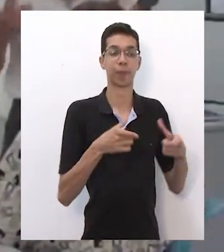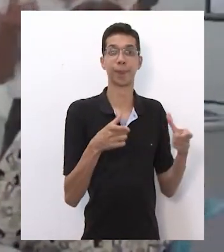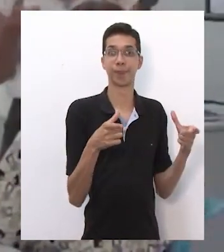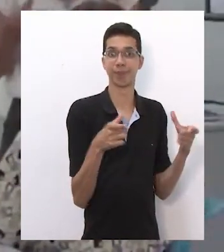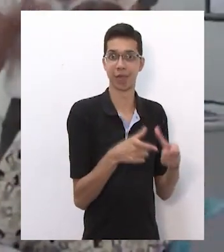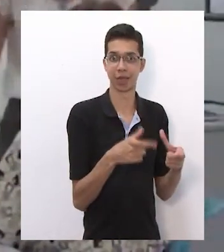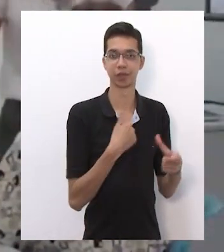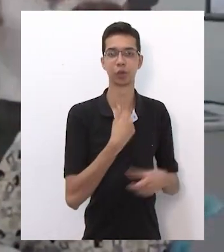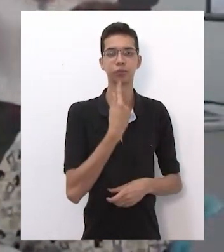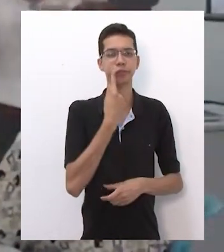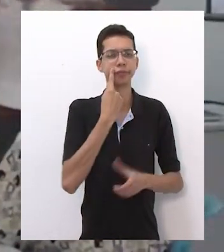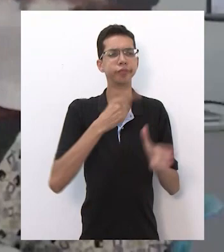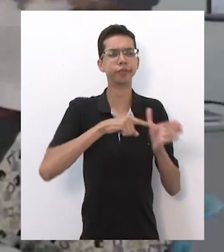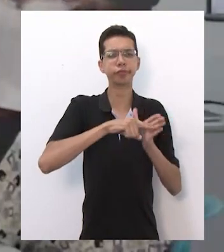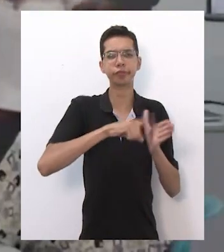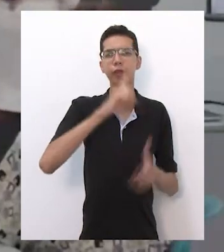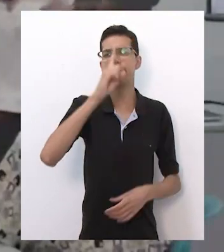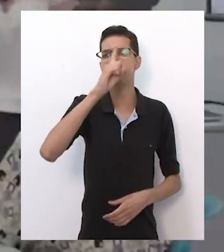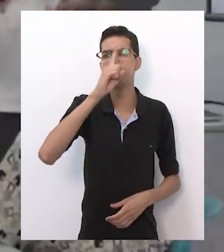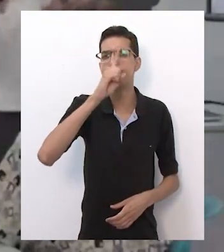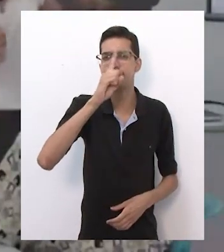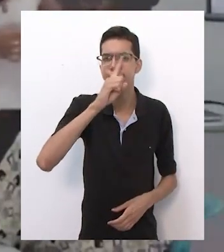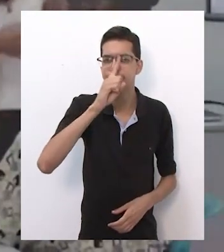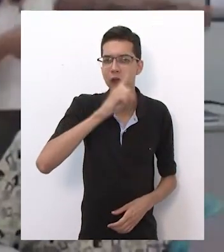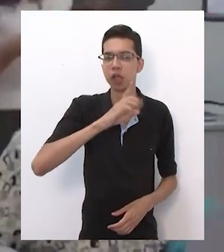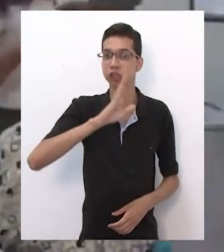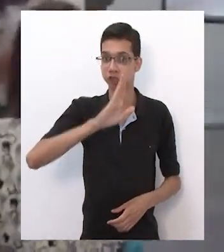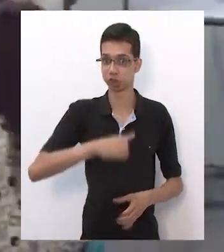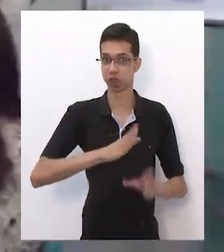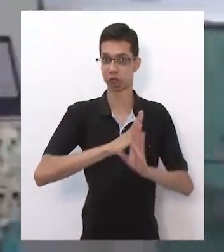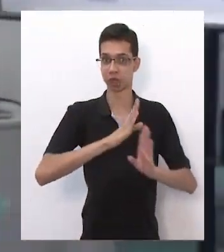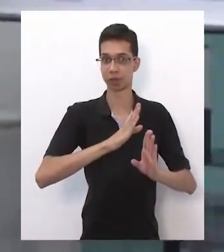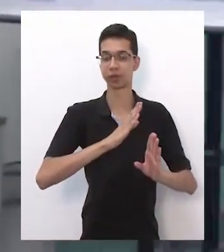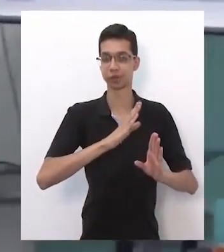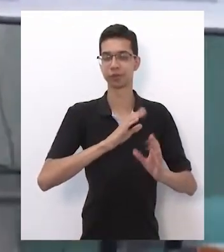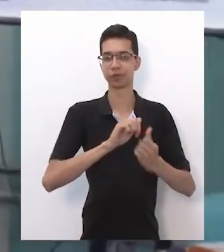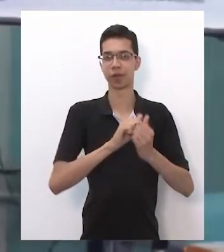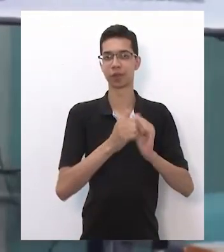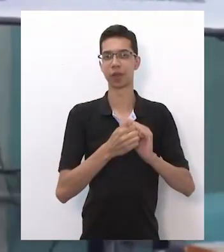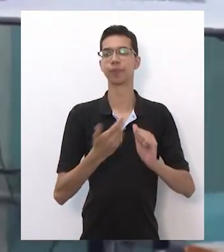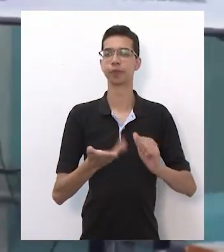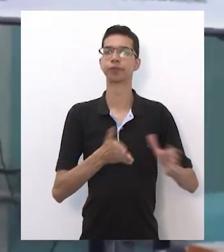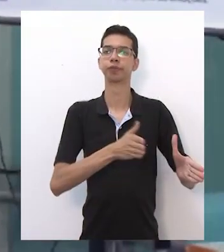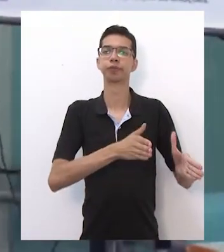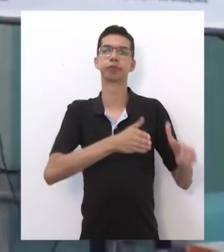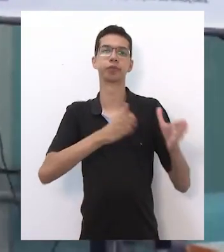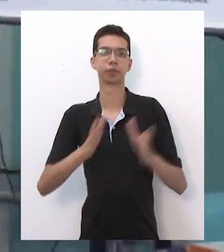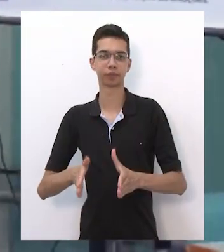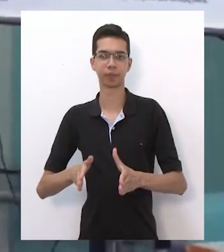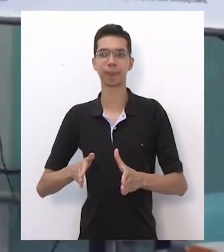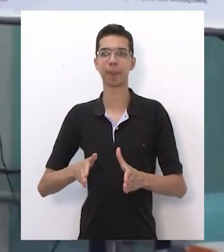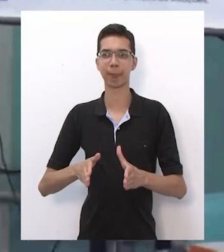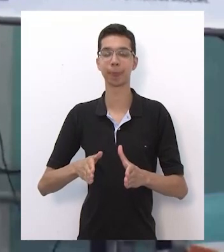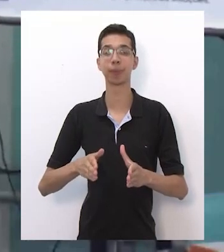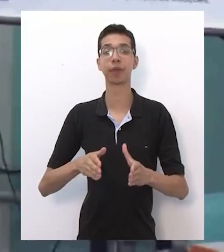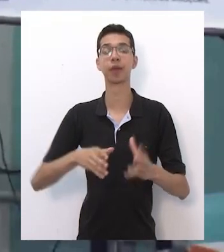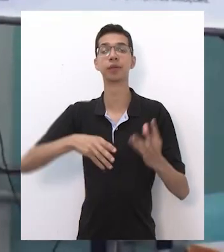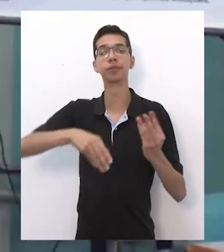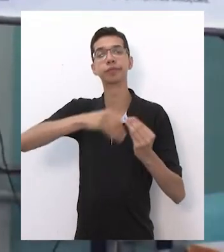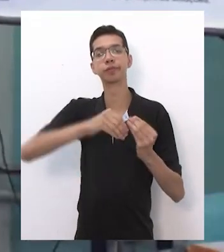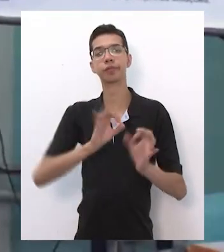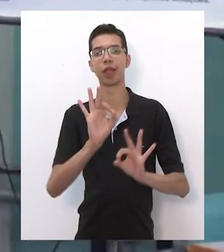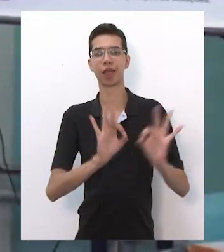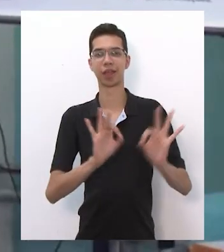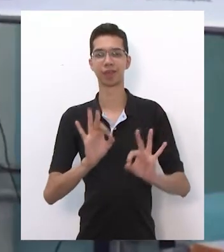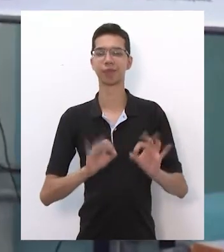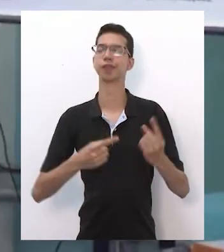que as falhas foram identificadas e os ajustes foram realizados, eu passo para a fase de implementar. Aí é só sucesso, né?